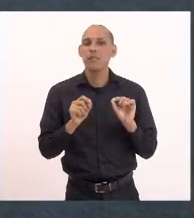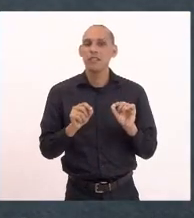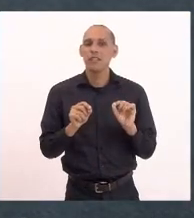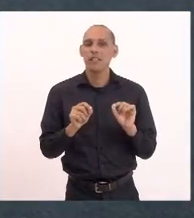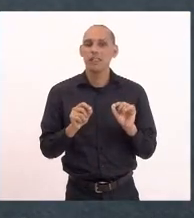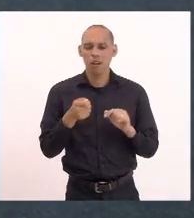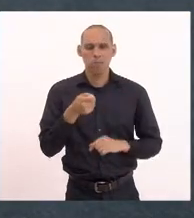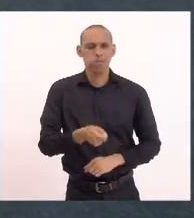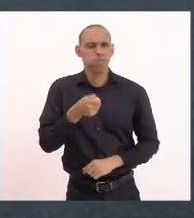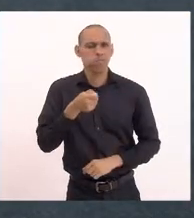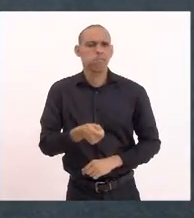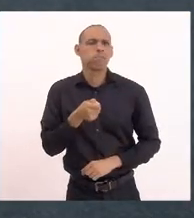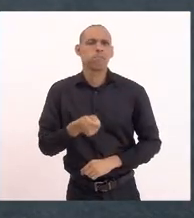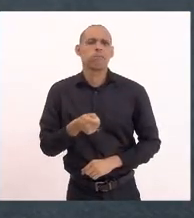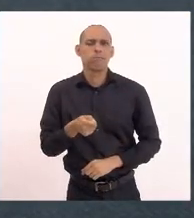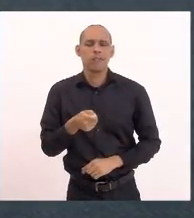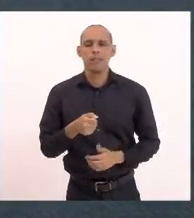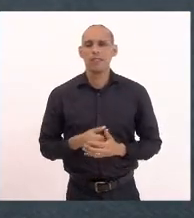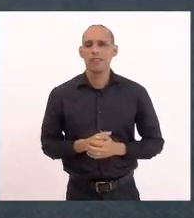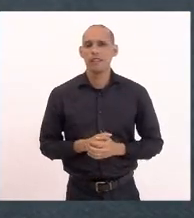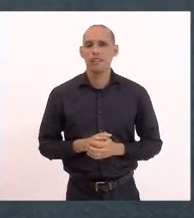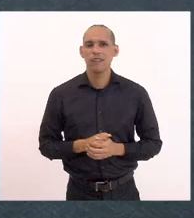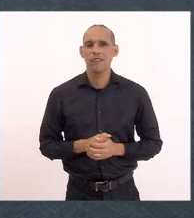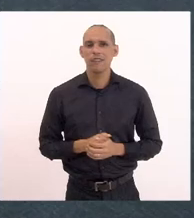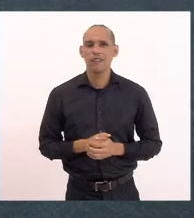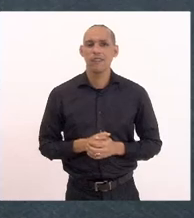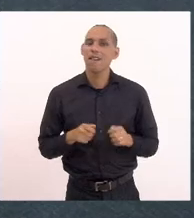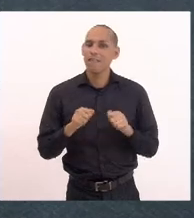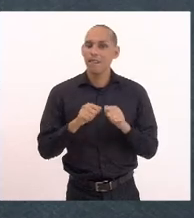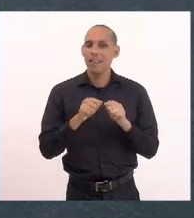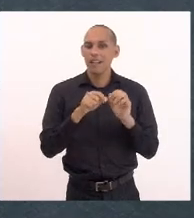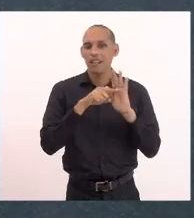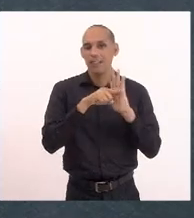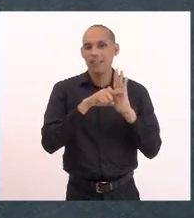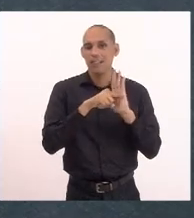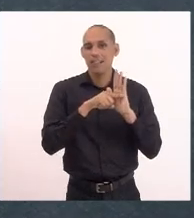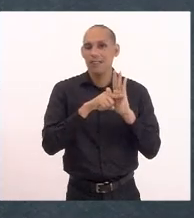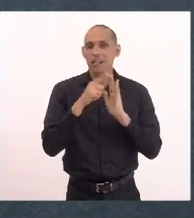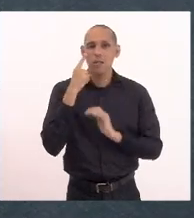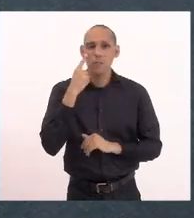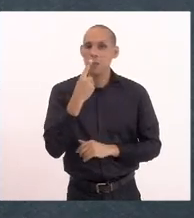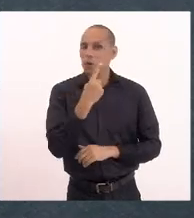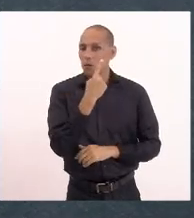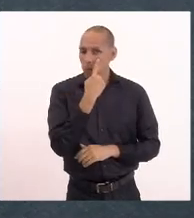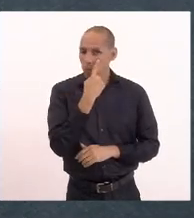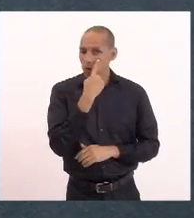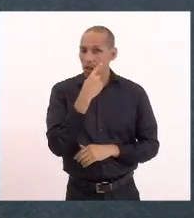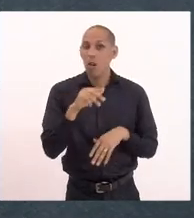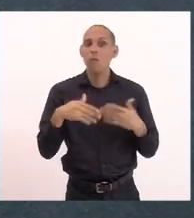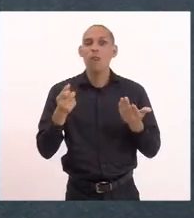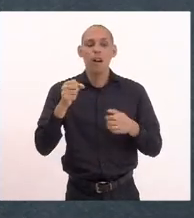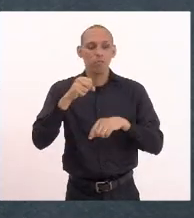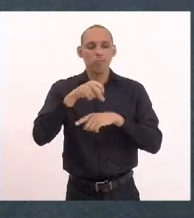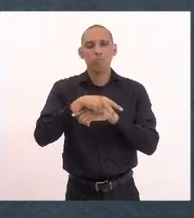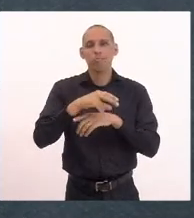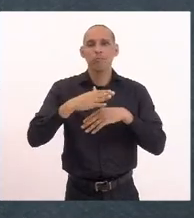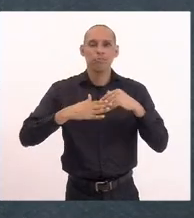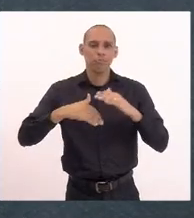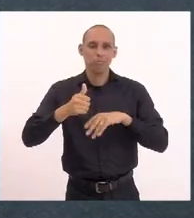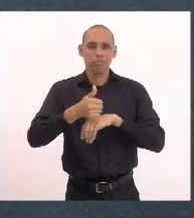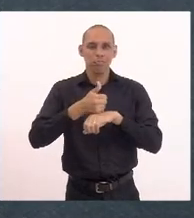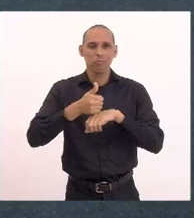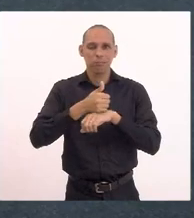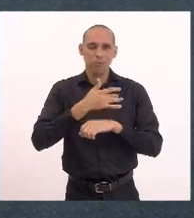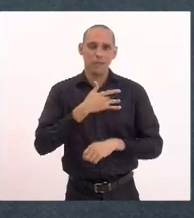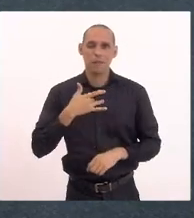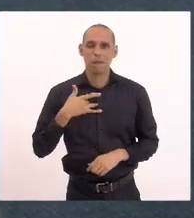essa obrigatoriedade da realização do exame oftalmológico na admissão dos profissionais